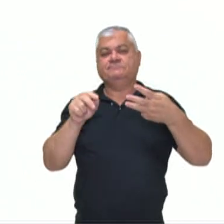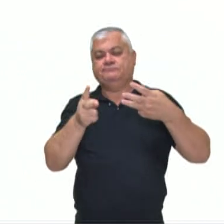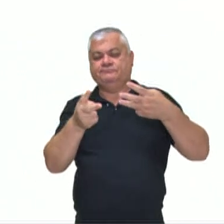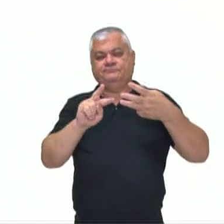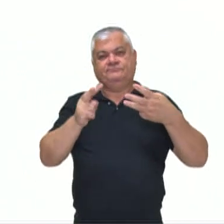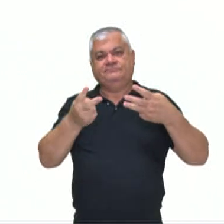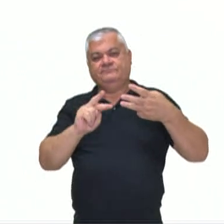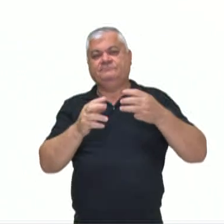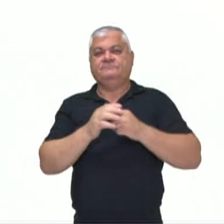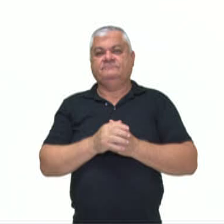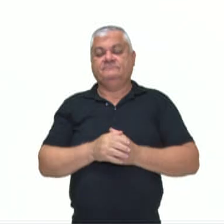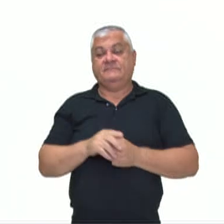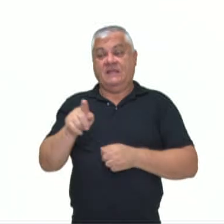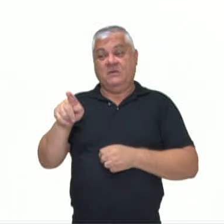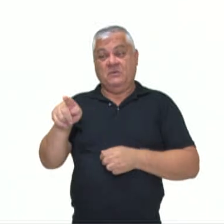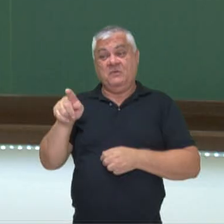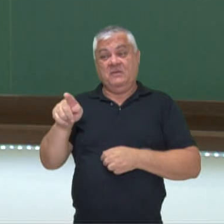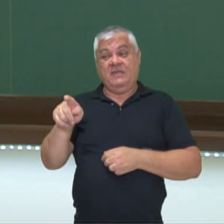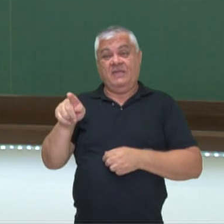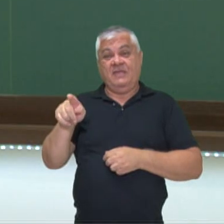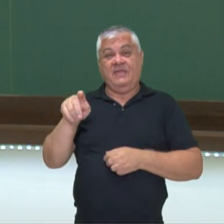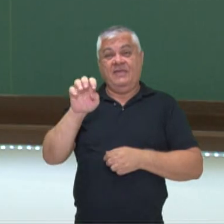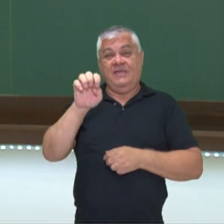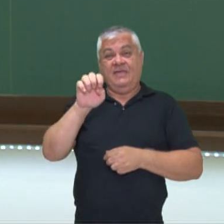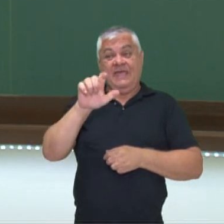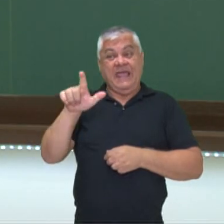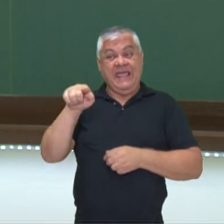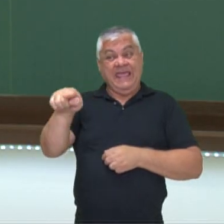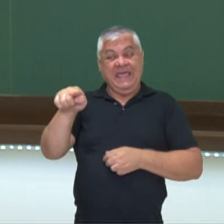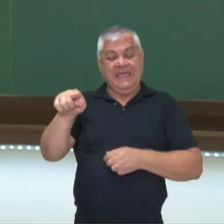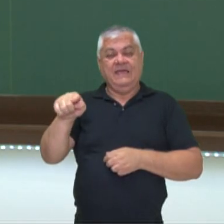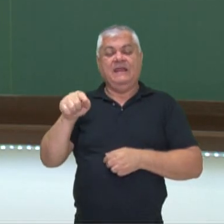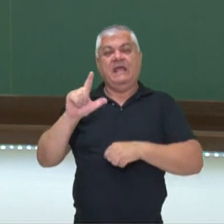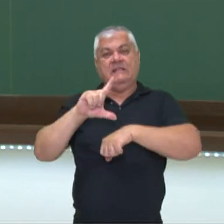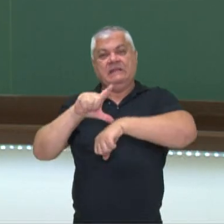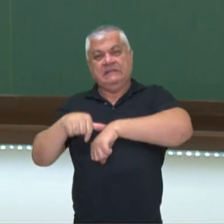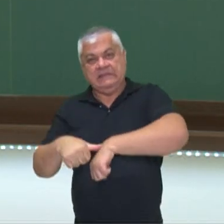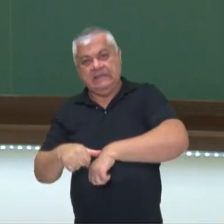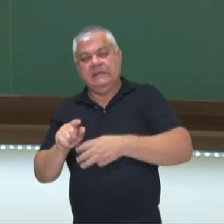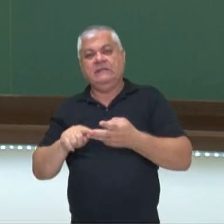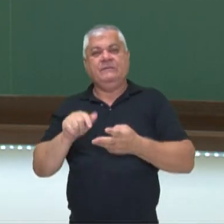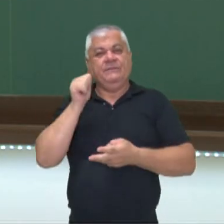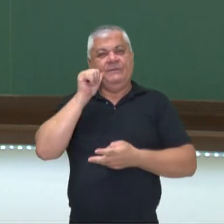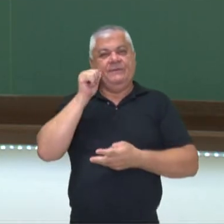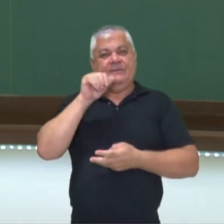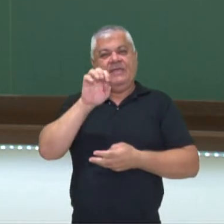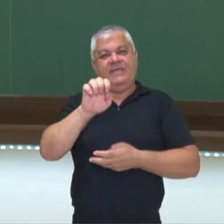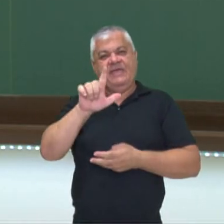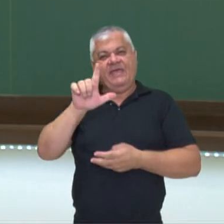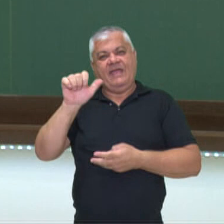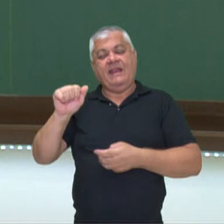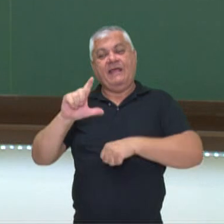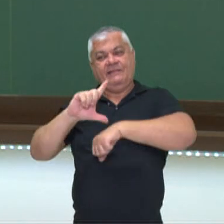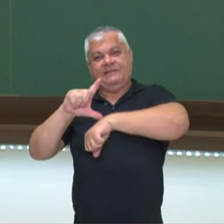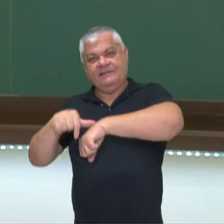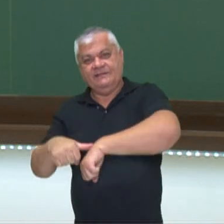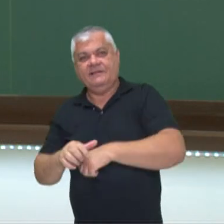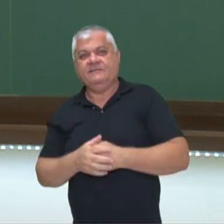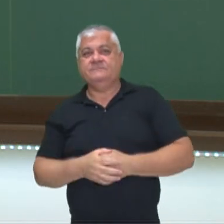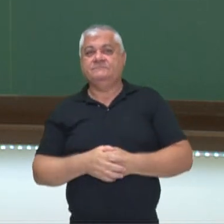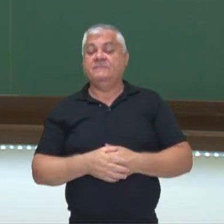está retrasada, ou seja, atrasado e atrasada. Tranquilo? Agora vamos saber, então,